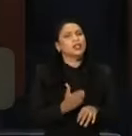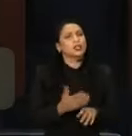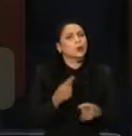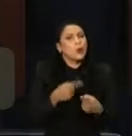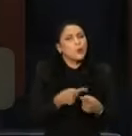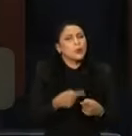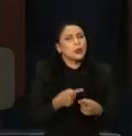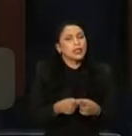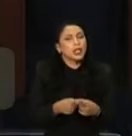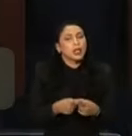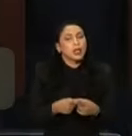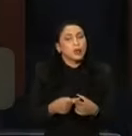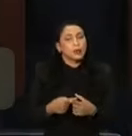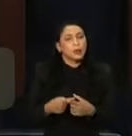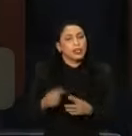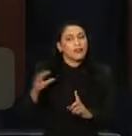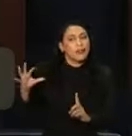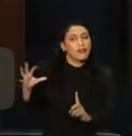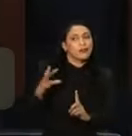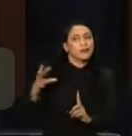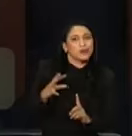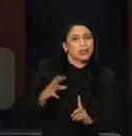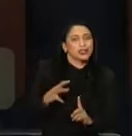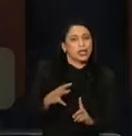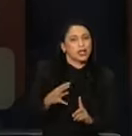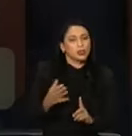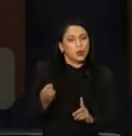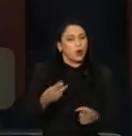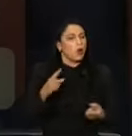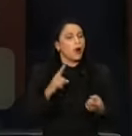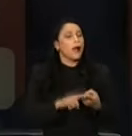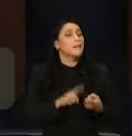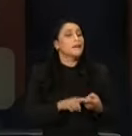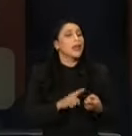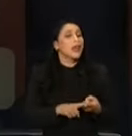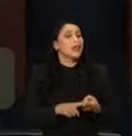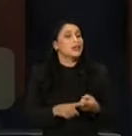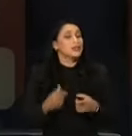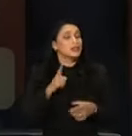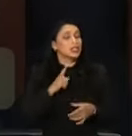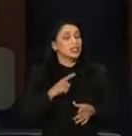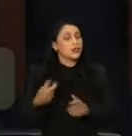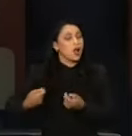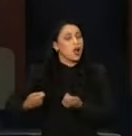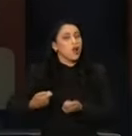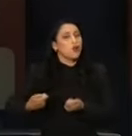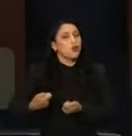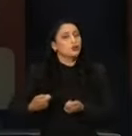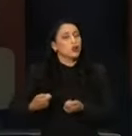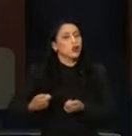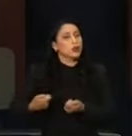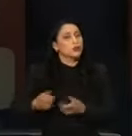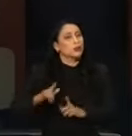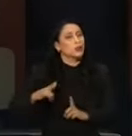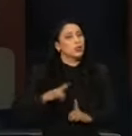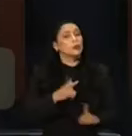coação moral irresistível? Qual teria sido a ameaça concreta do suposto autor imediato?